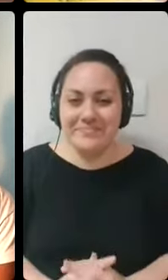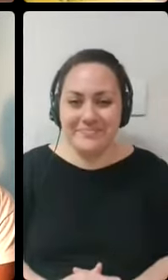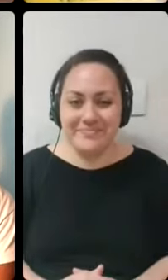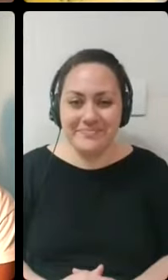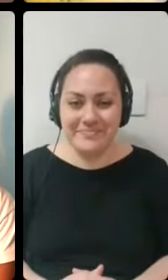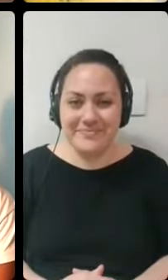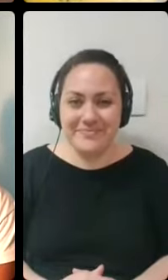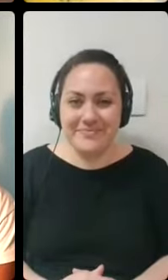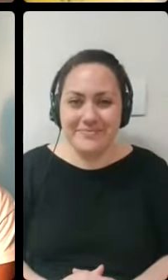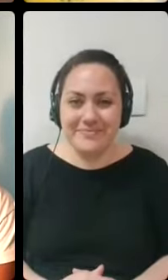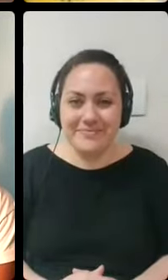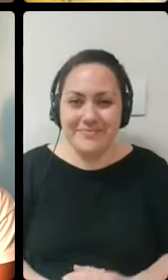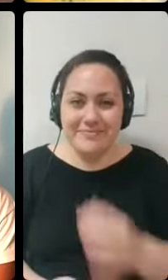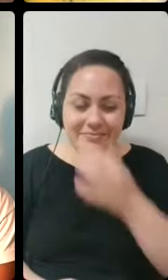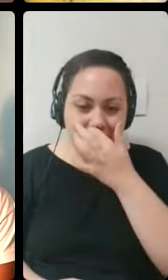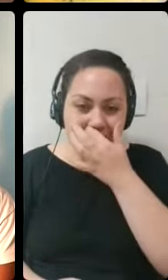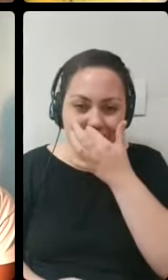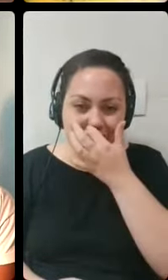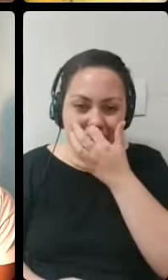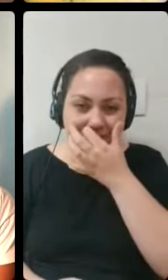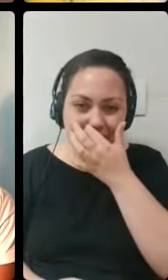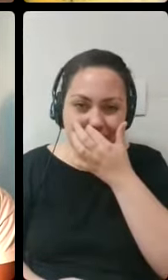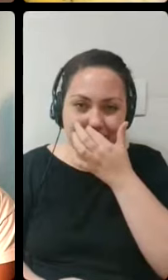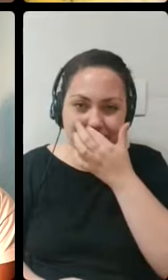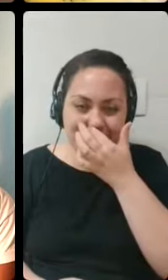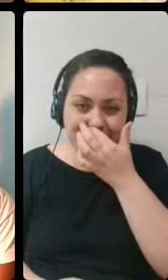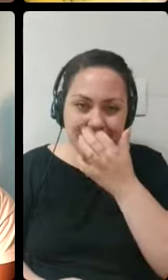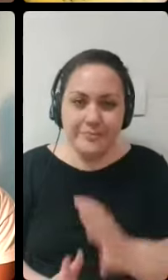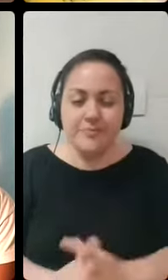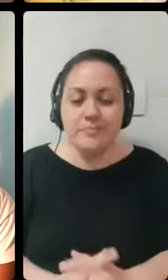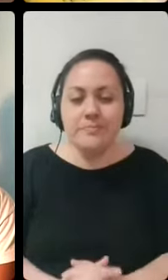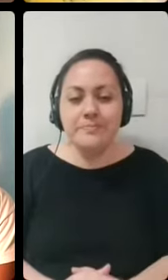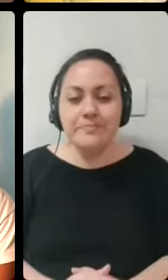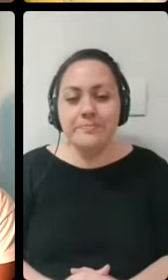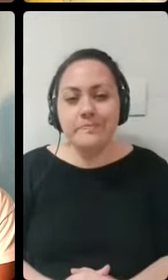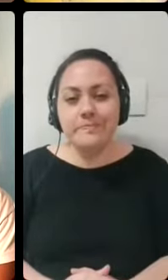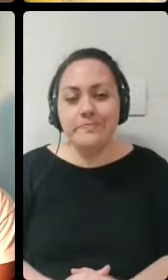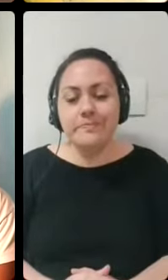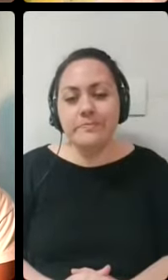Sim. E eu fiquei pensando, se vocês pudessem hoje,